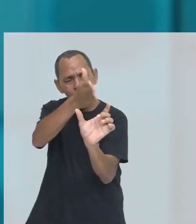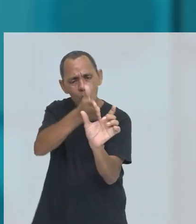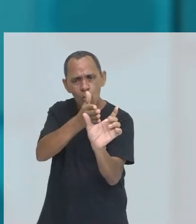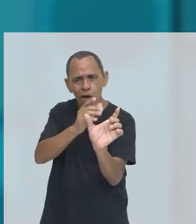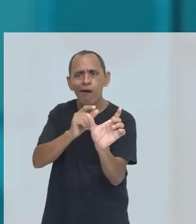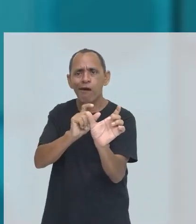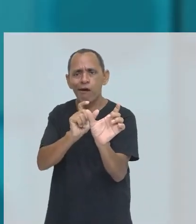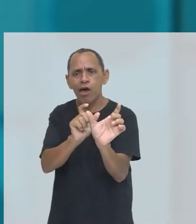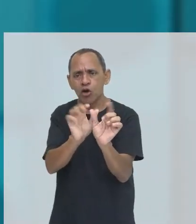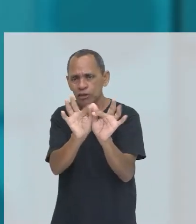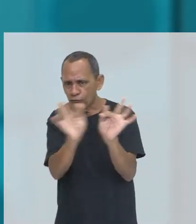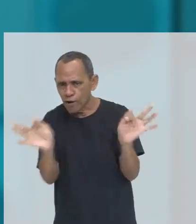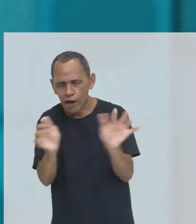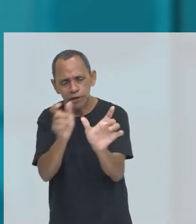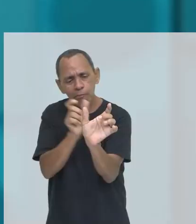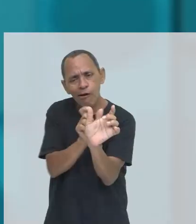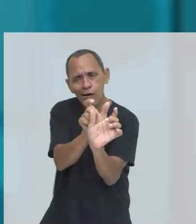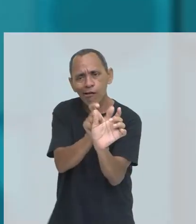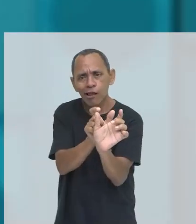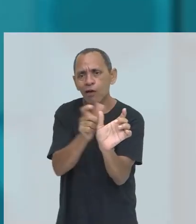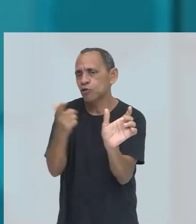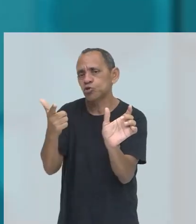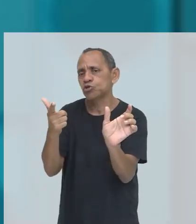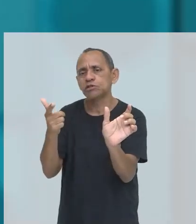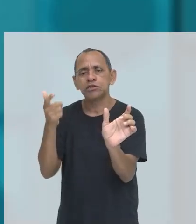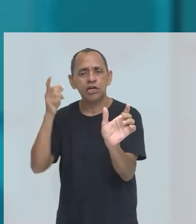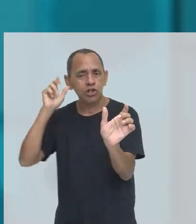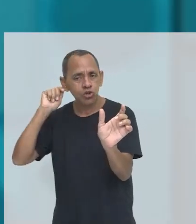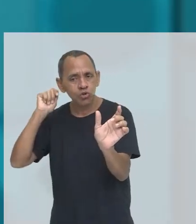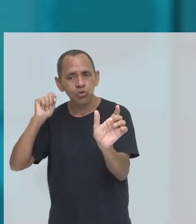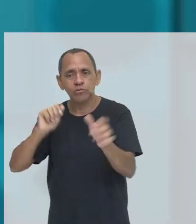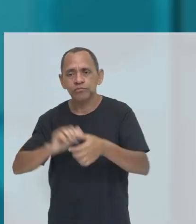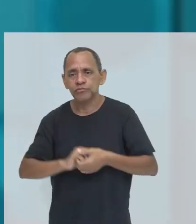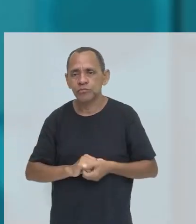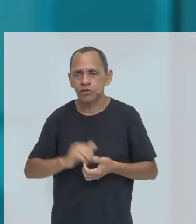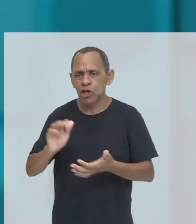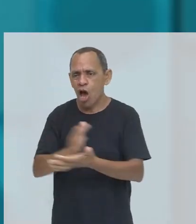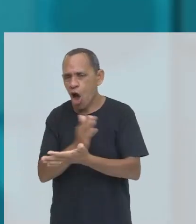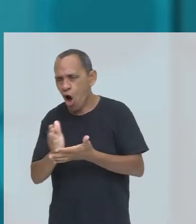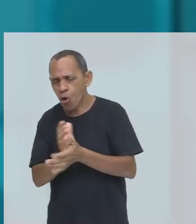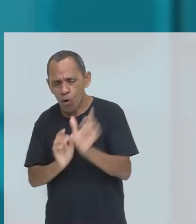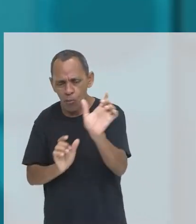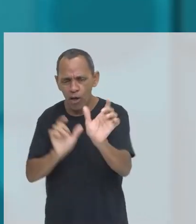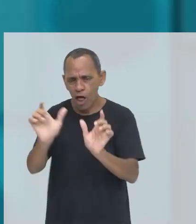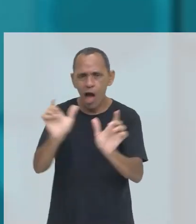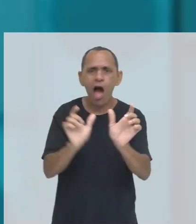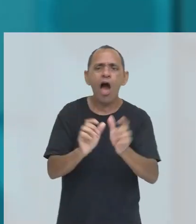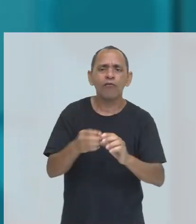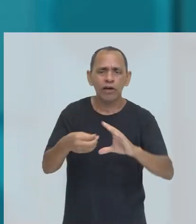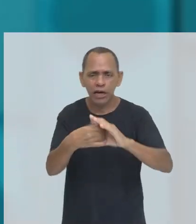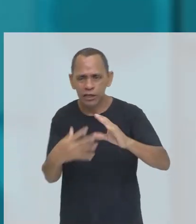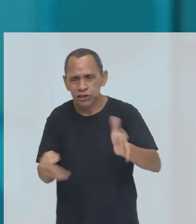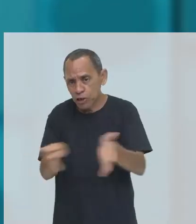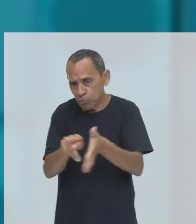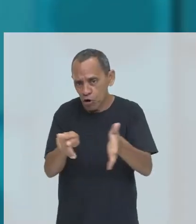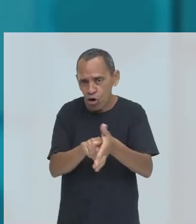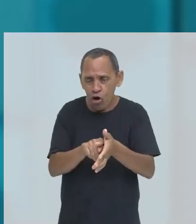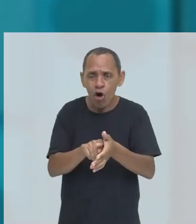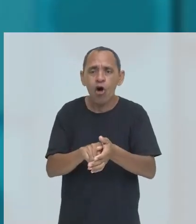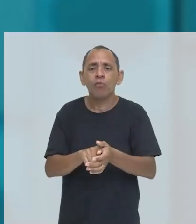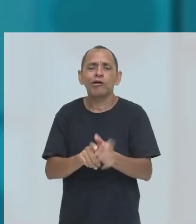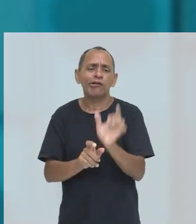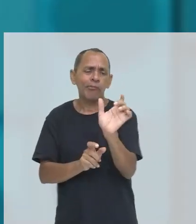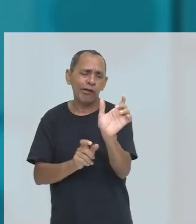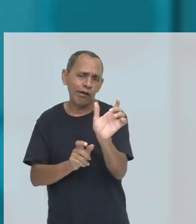com as palavras, com as letras ali ao lado e vai formar um som característico e, a depender da palavra, bem diferente, mas aí ele